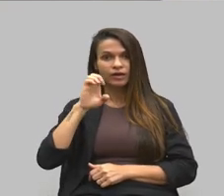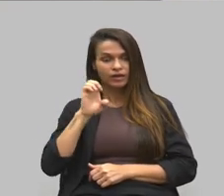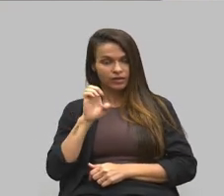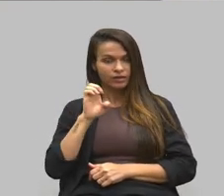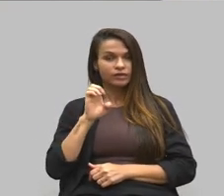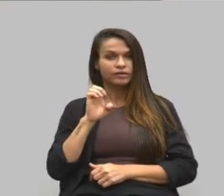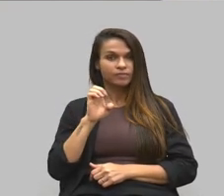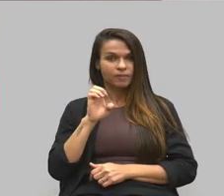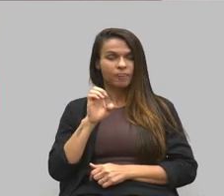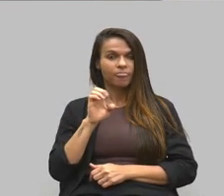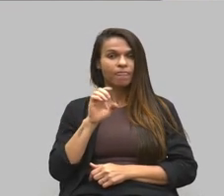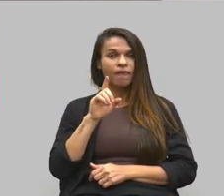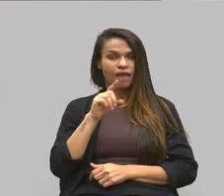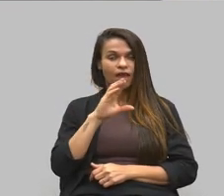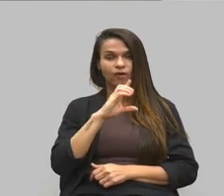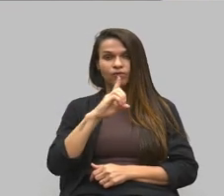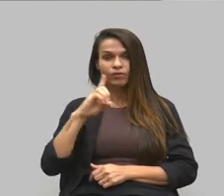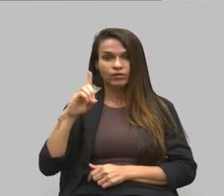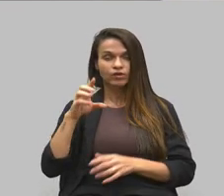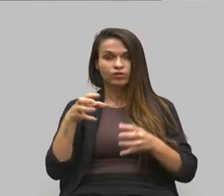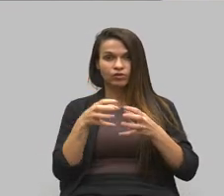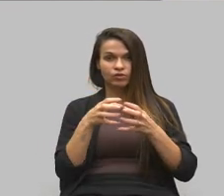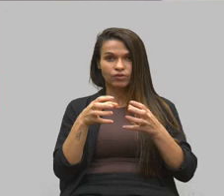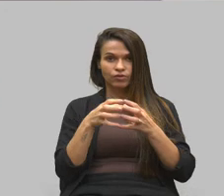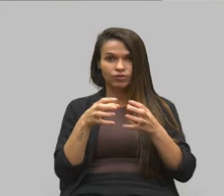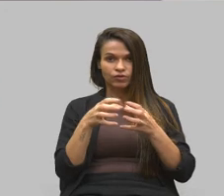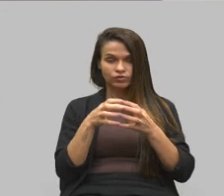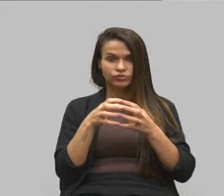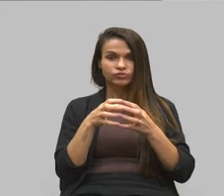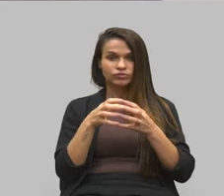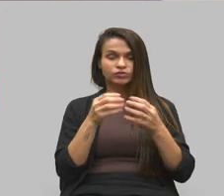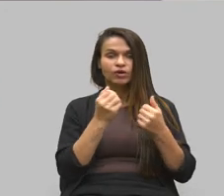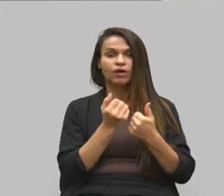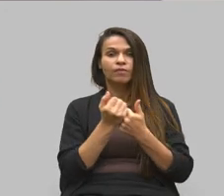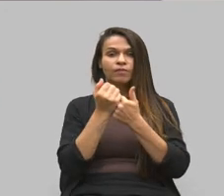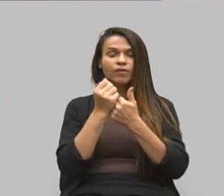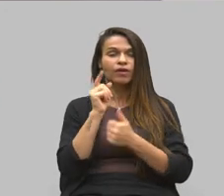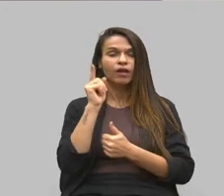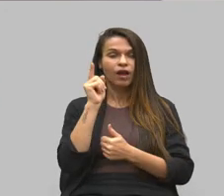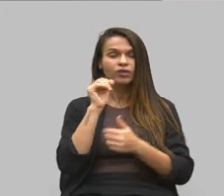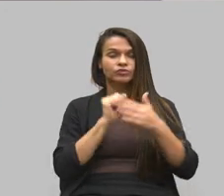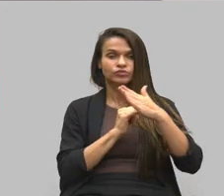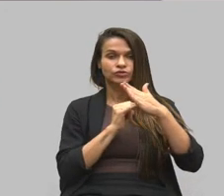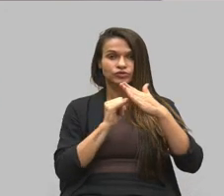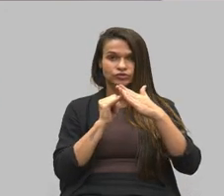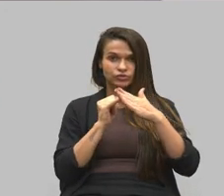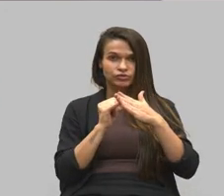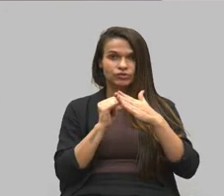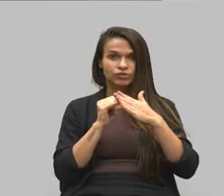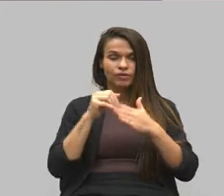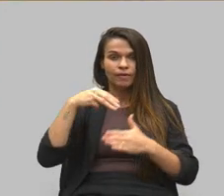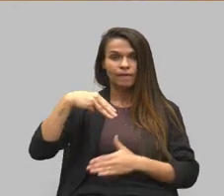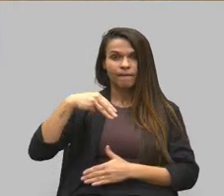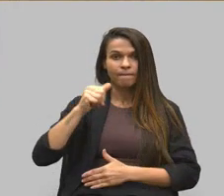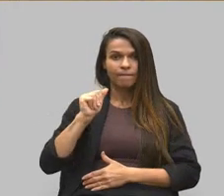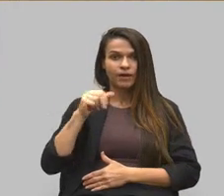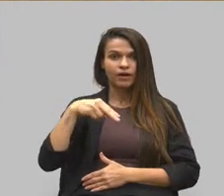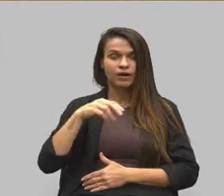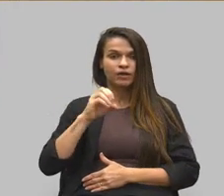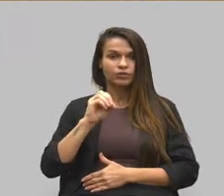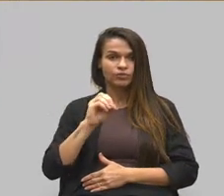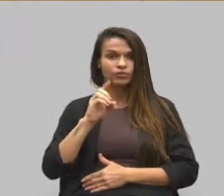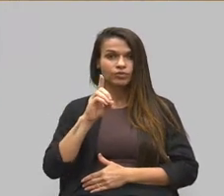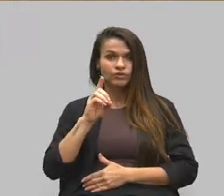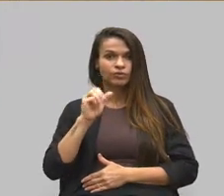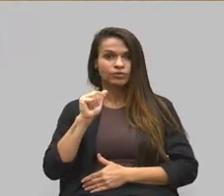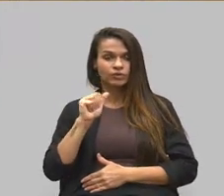a coordenadora da equipe de intervenção lá do Instituto manud